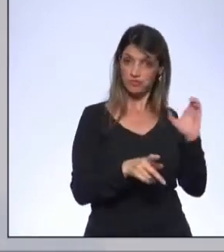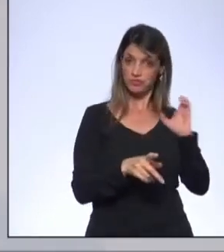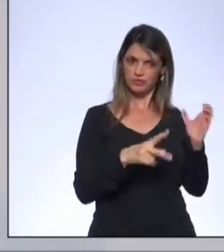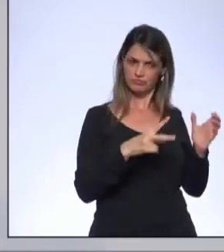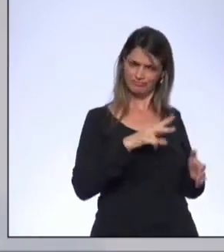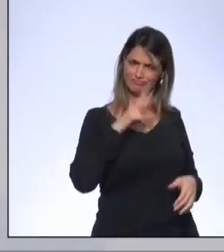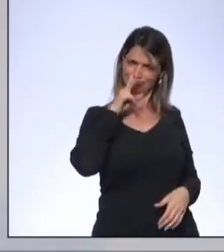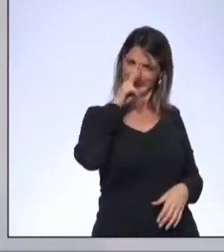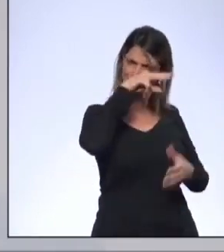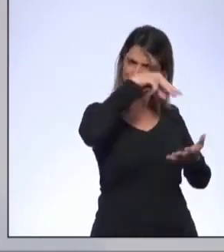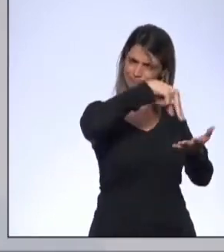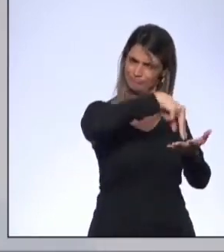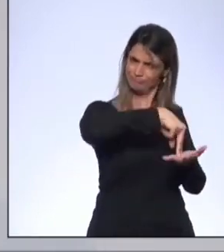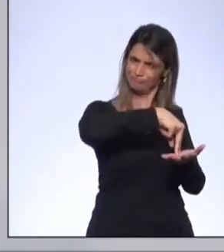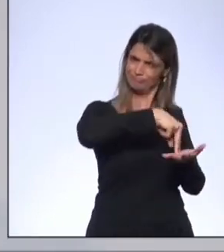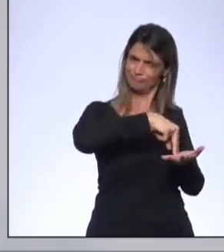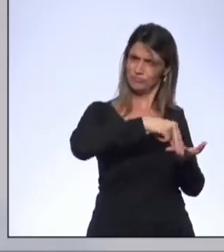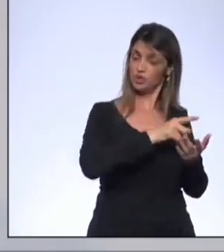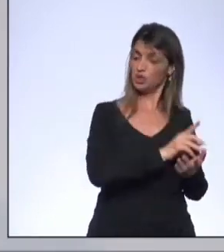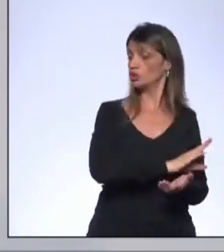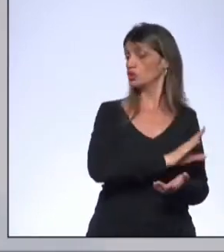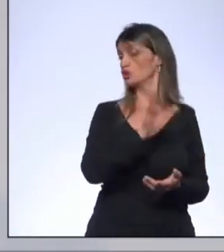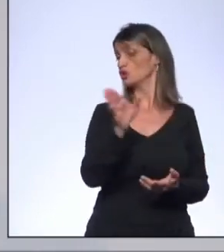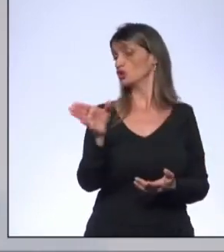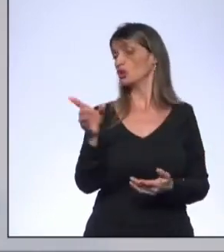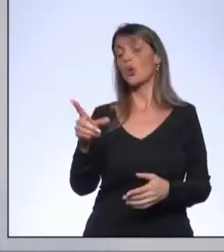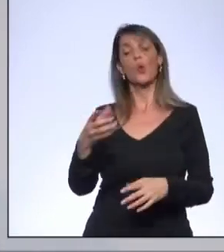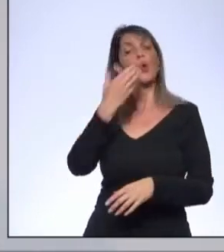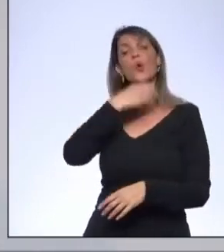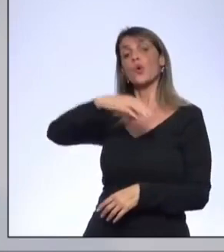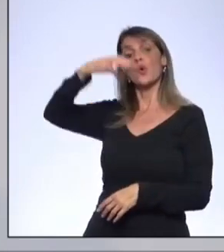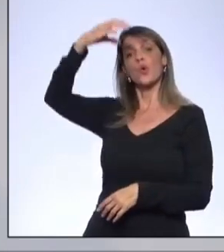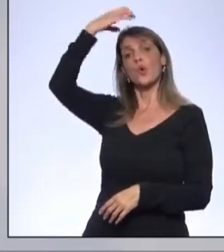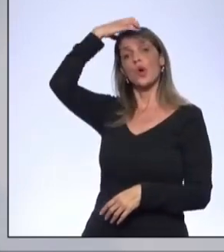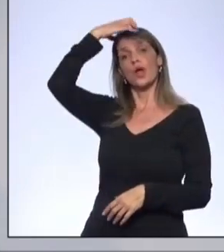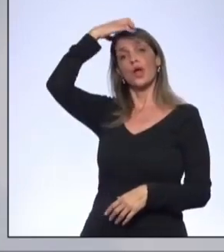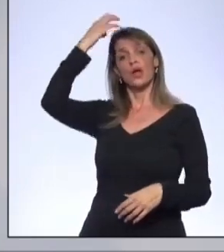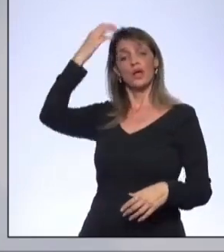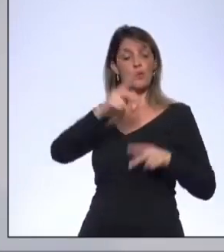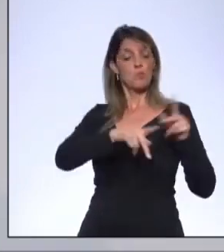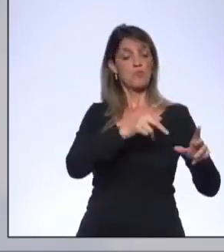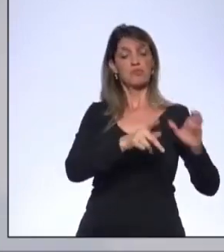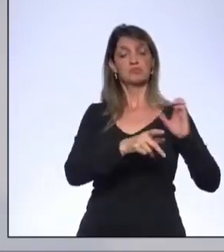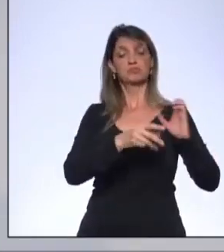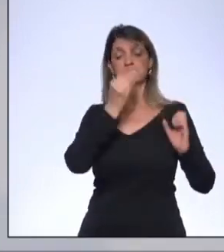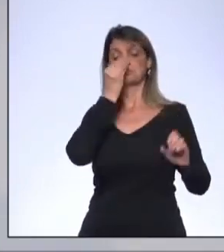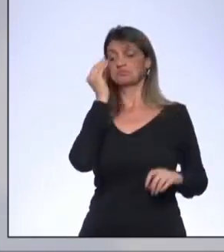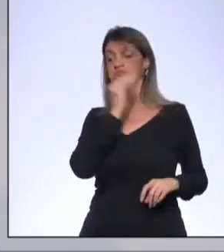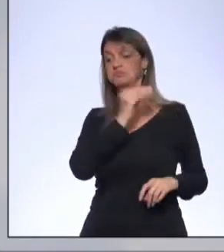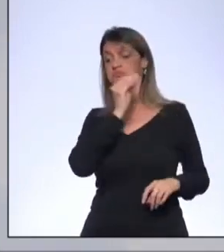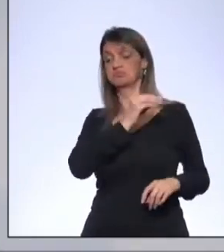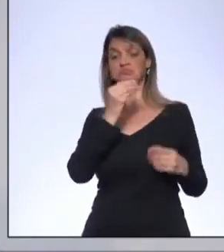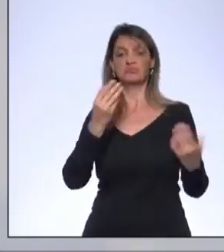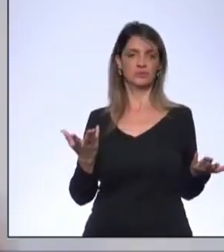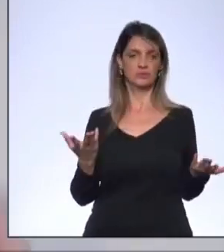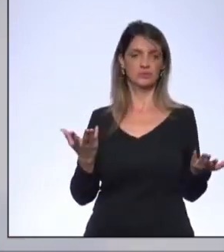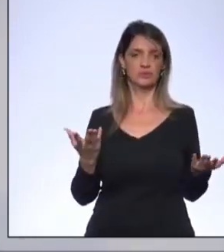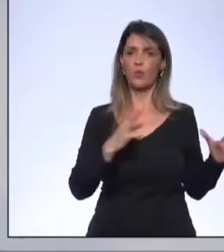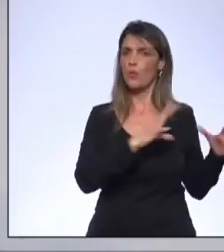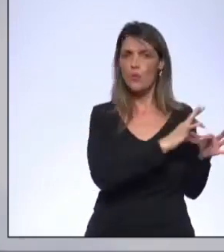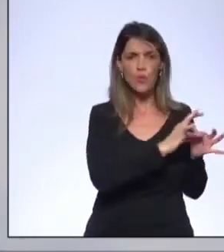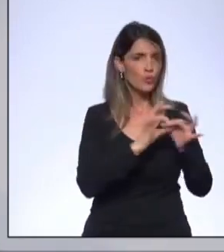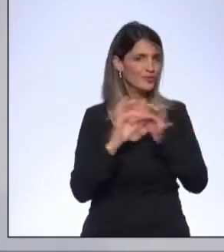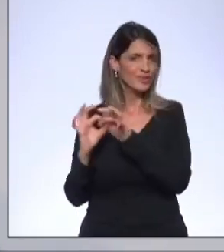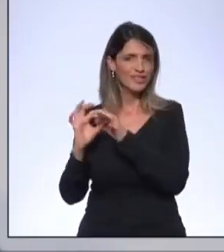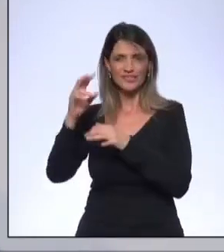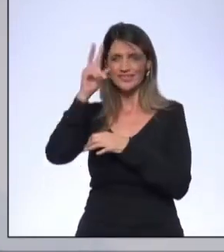fortalecer, começa a chegar junto ali do rei e desprezar um pouquinho a nobreza, tá? Então esse é o desenho aí contextual